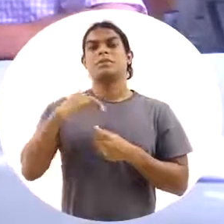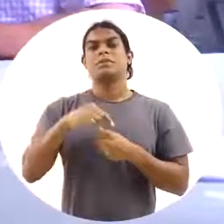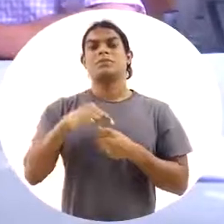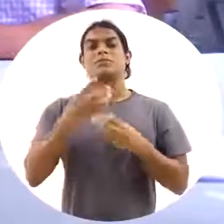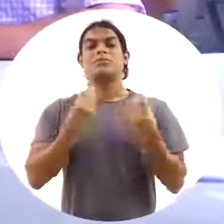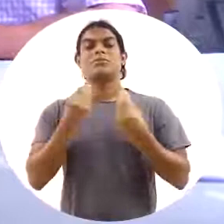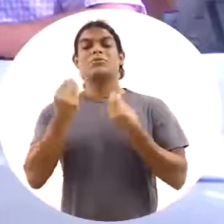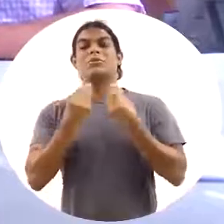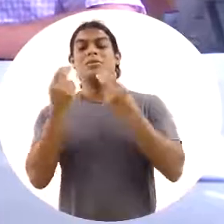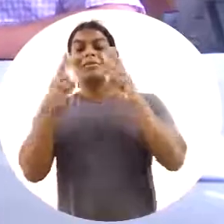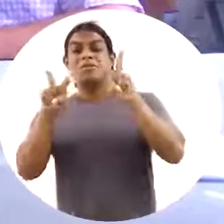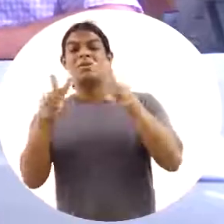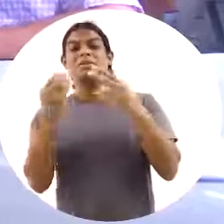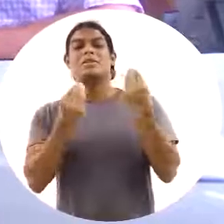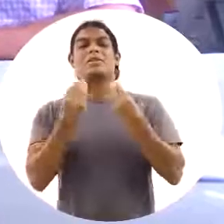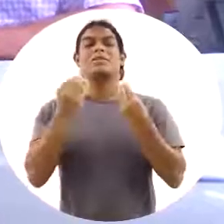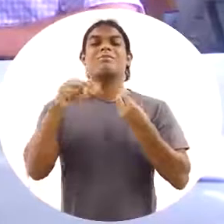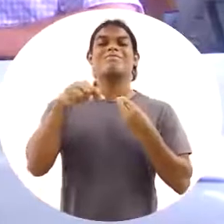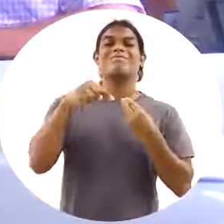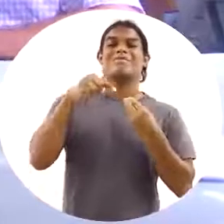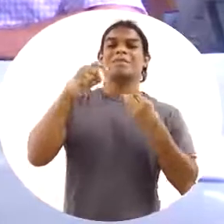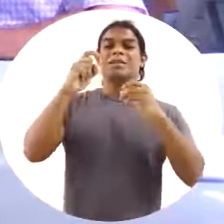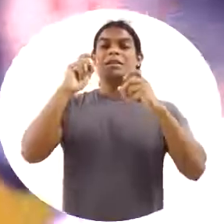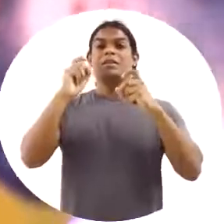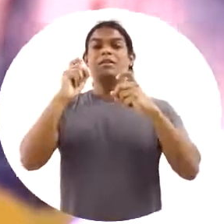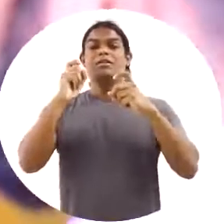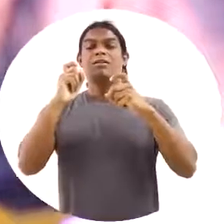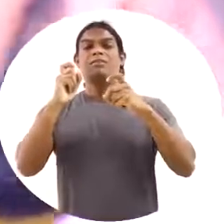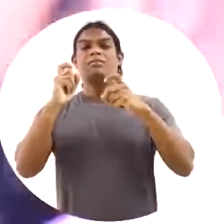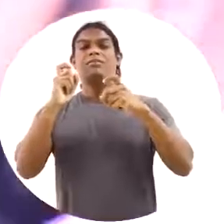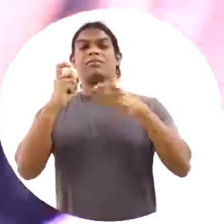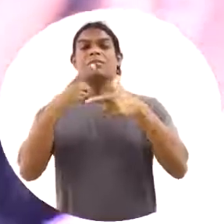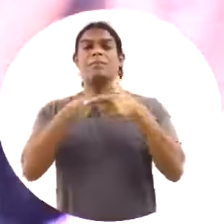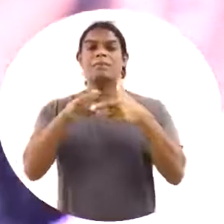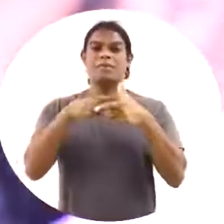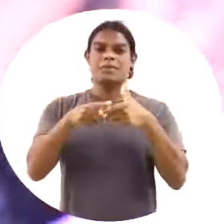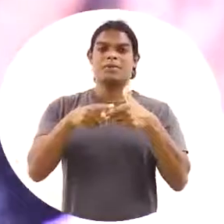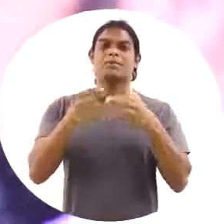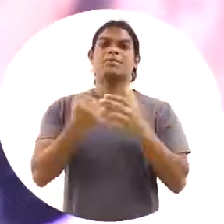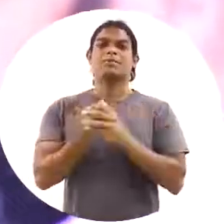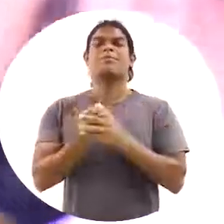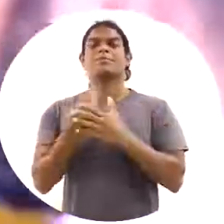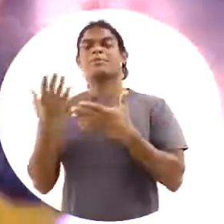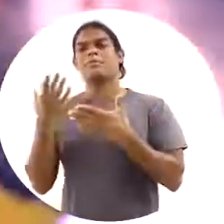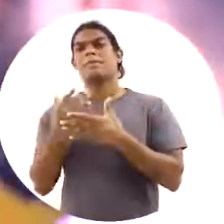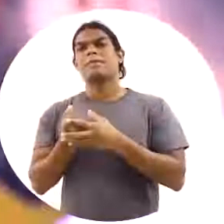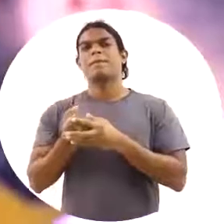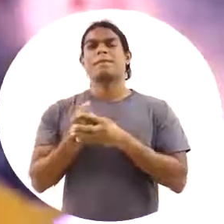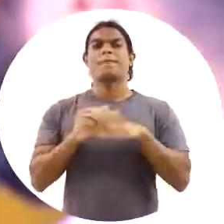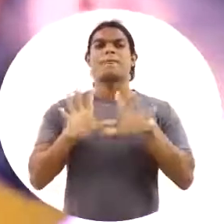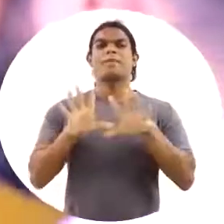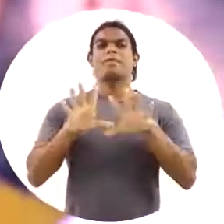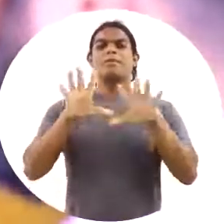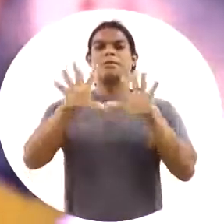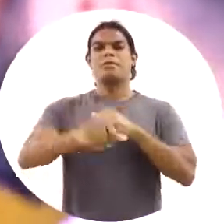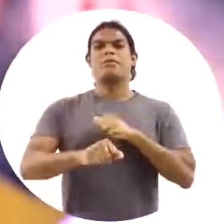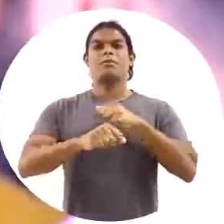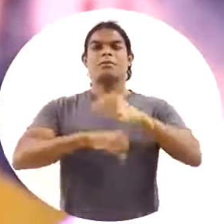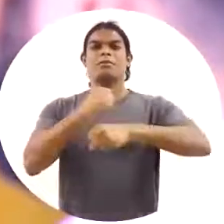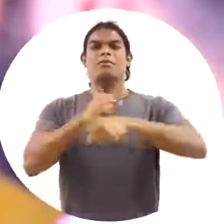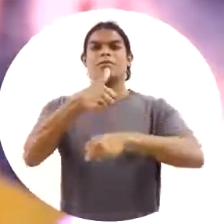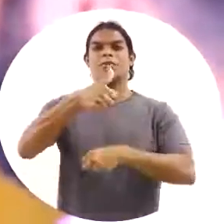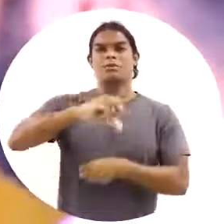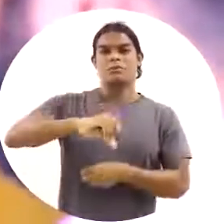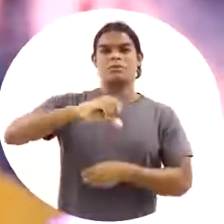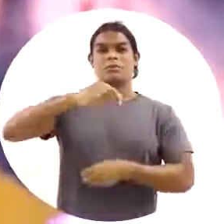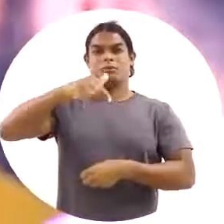essa problemática, né, no teu projeto? Fala um pouquinho. Tá, eu me formei em 97 na Federal, né, em